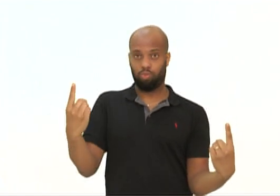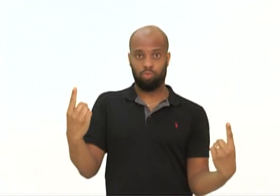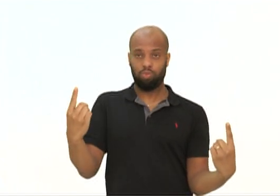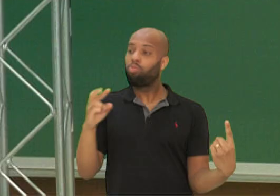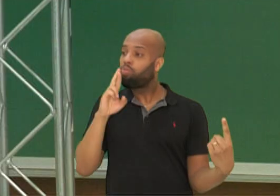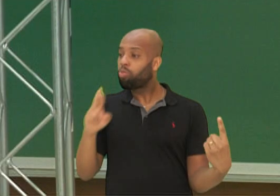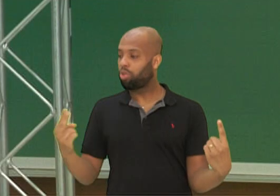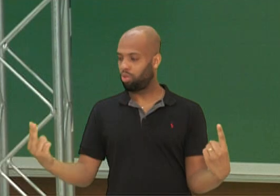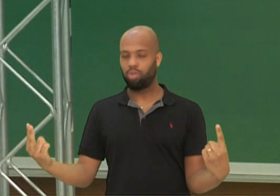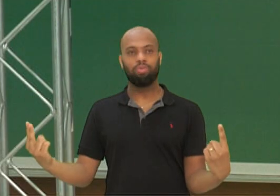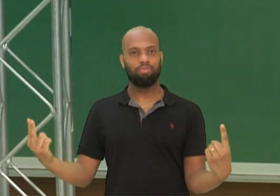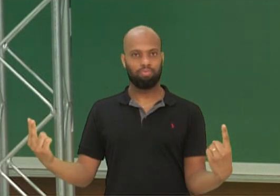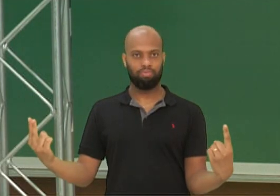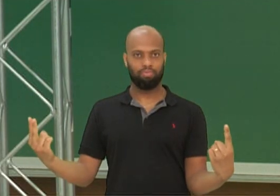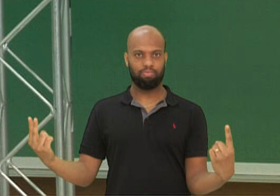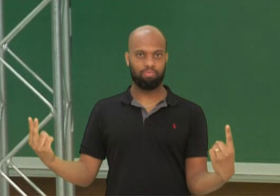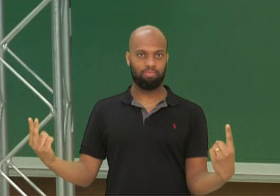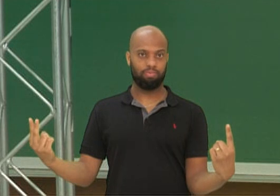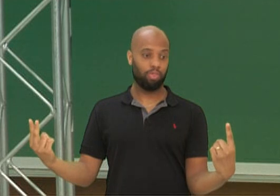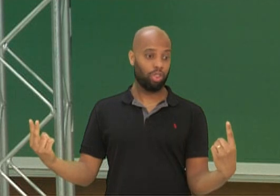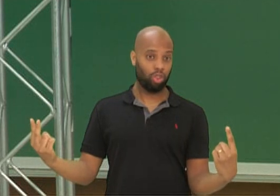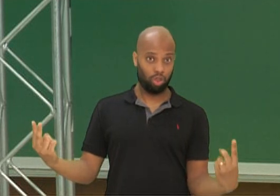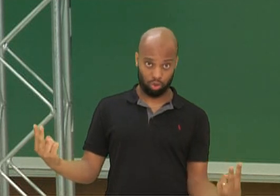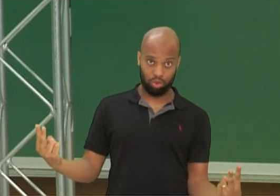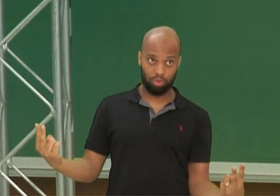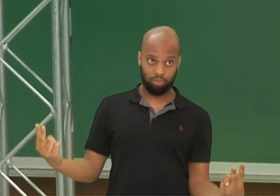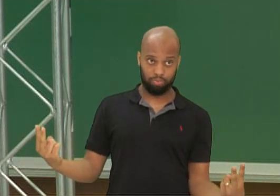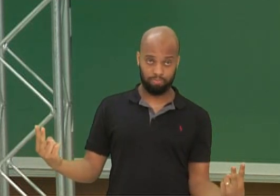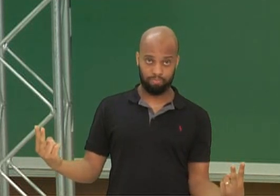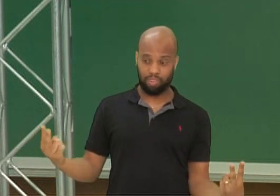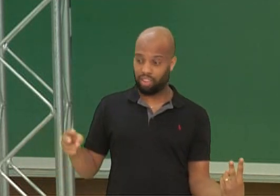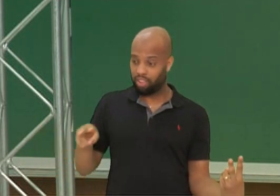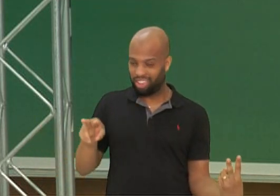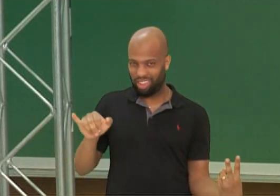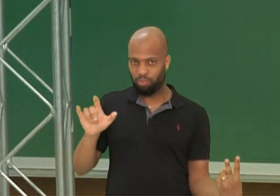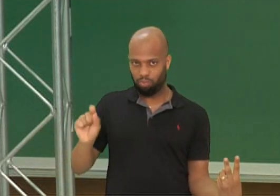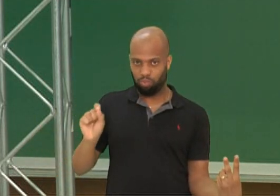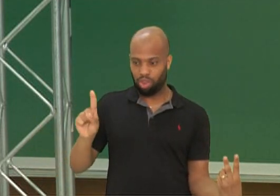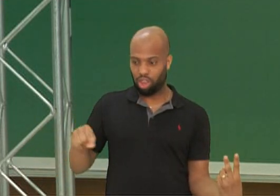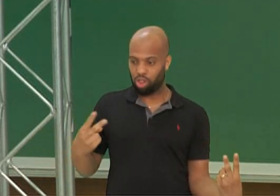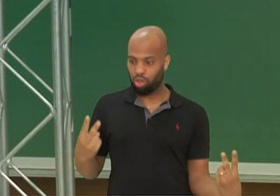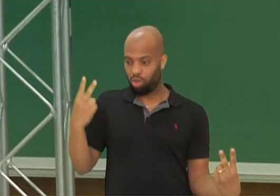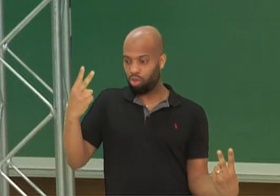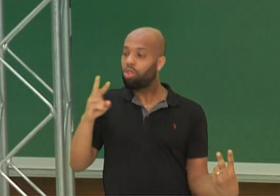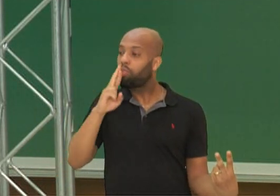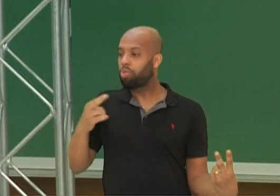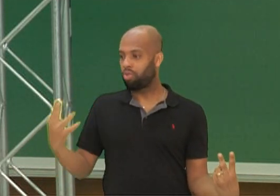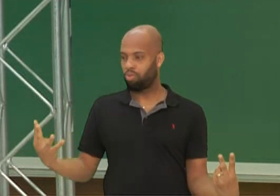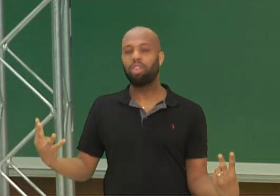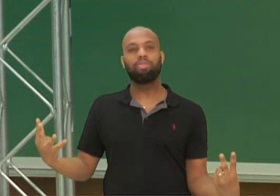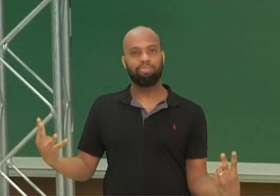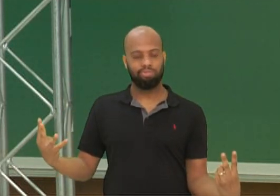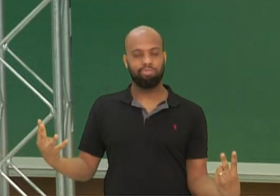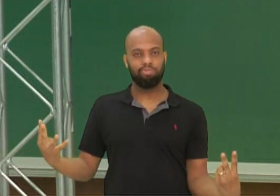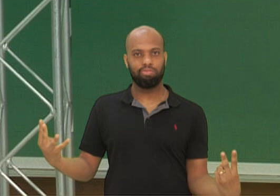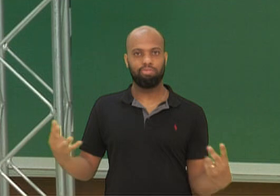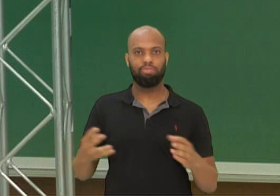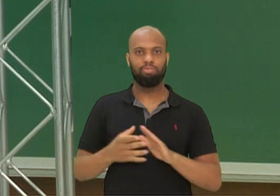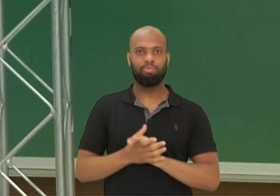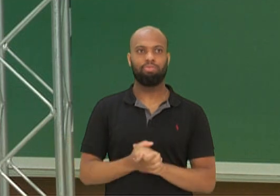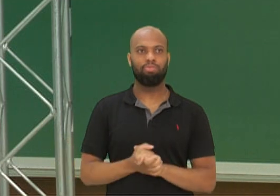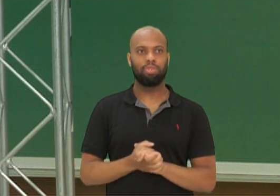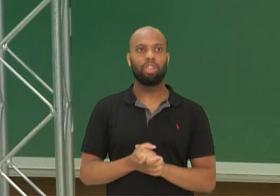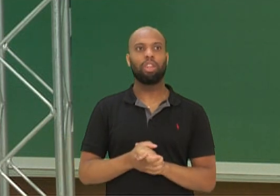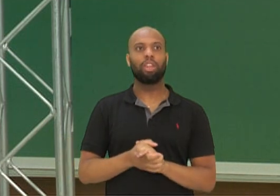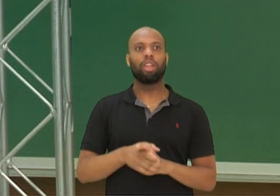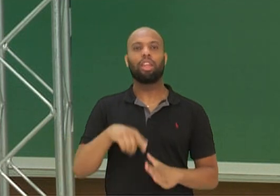1, 2. Para x igual a 2, 2 elevado a 2, 4.